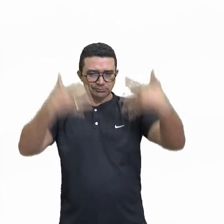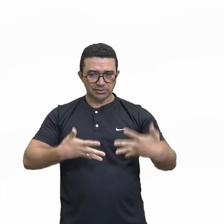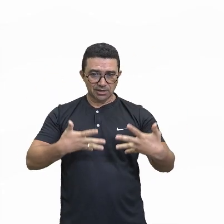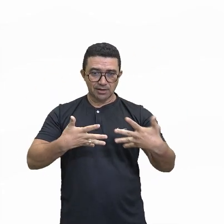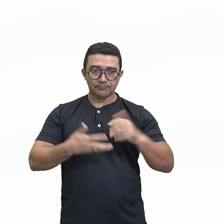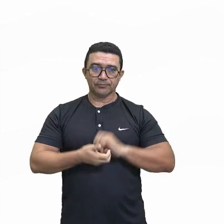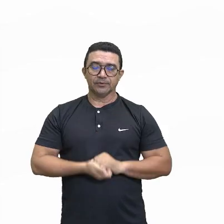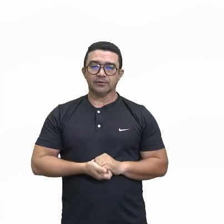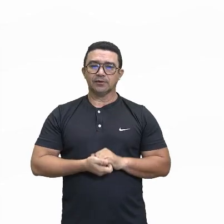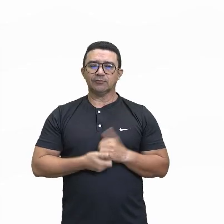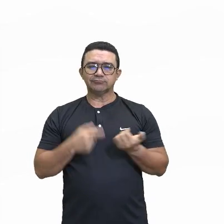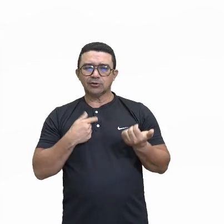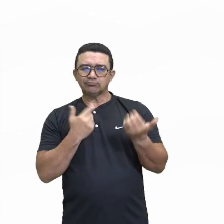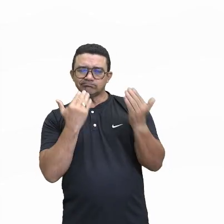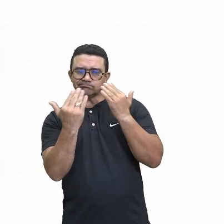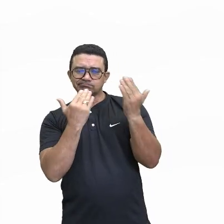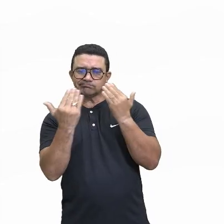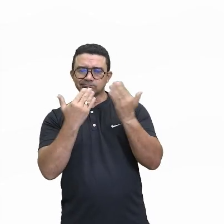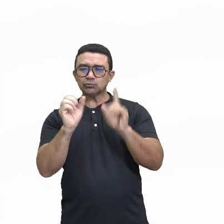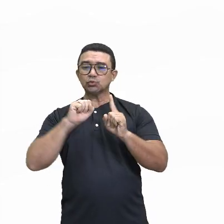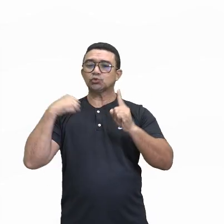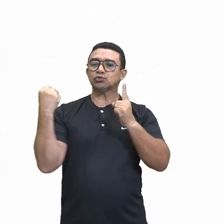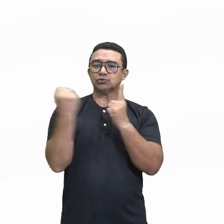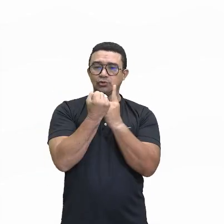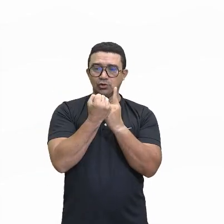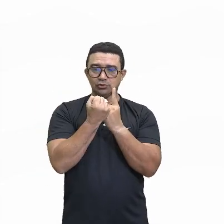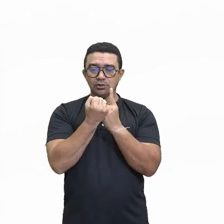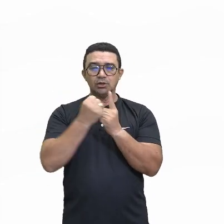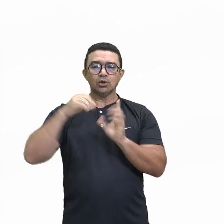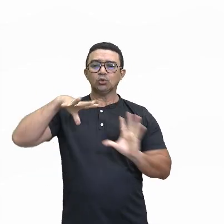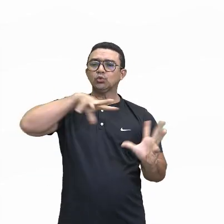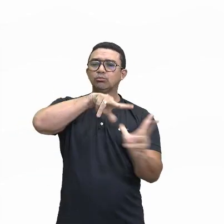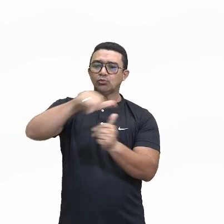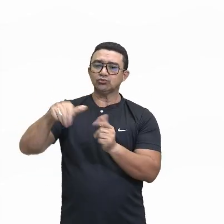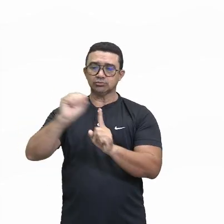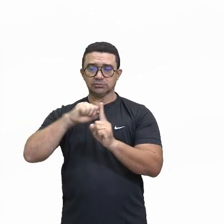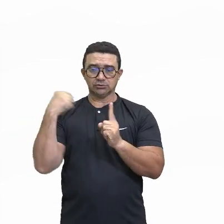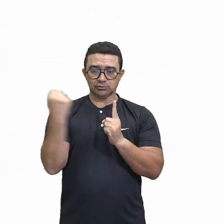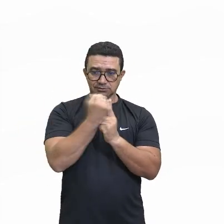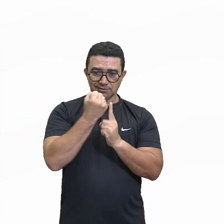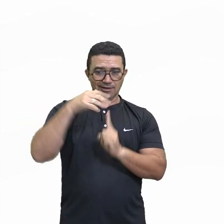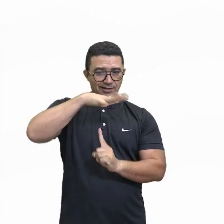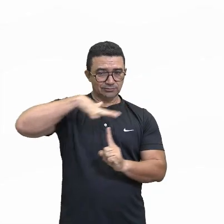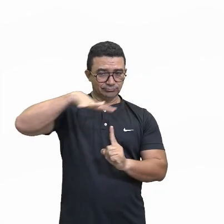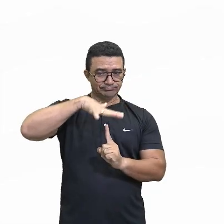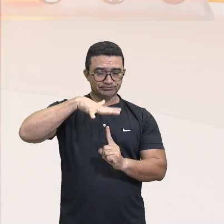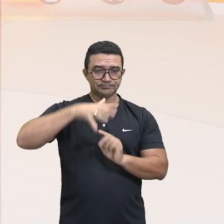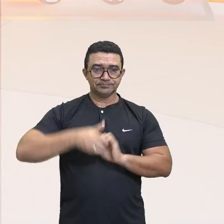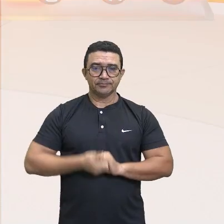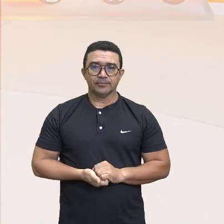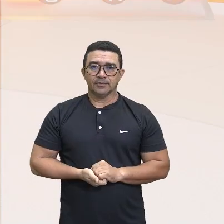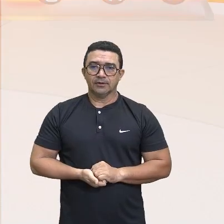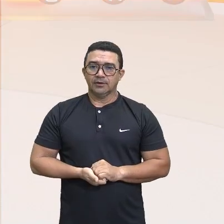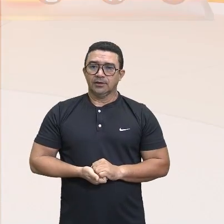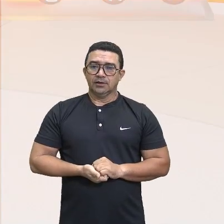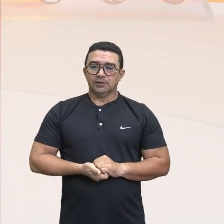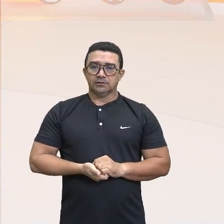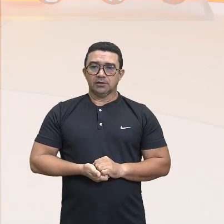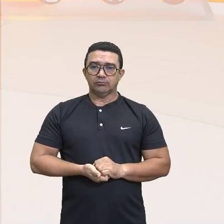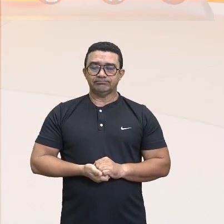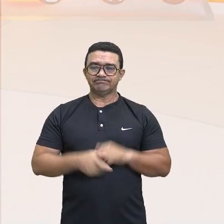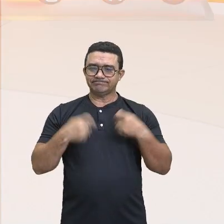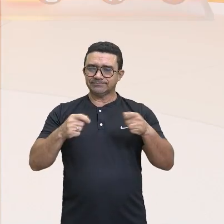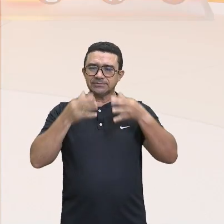partir de uma análise sociológica do mundo, da sociedade, de maneira geral. Beleza, pessoal? Então, vamos